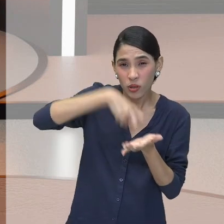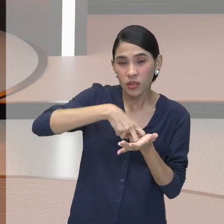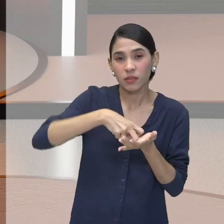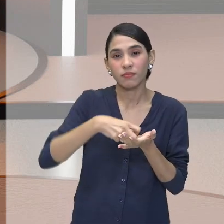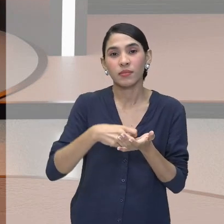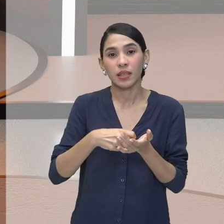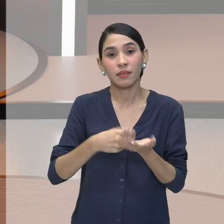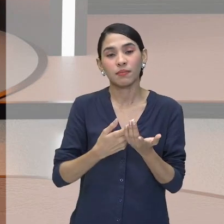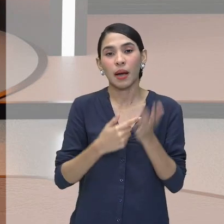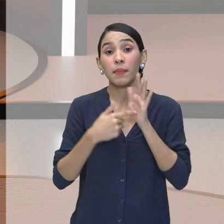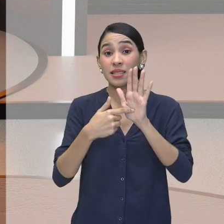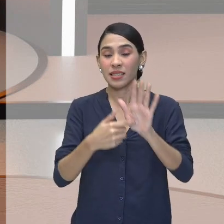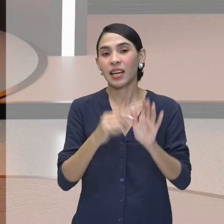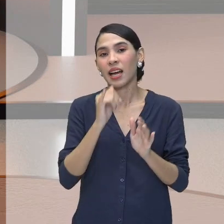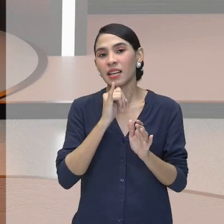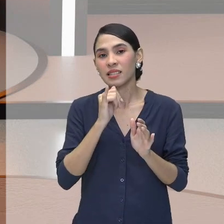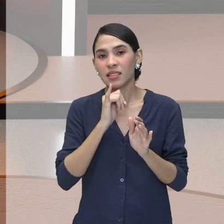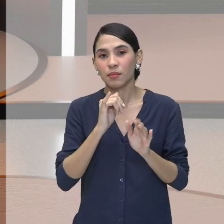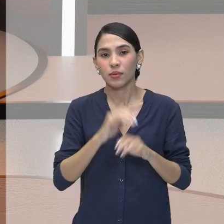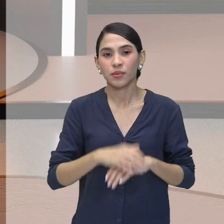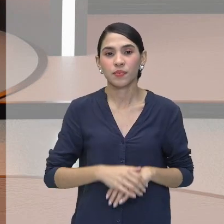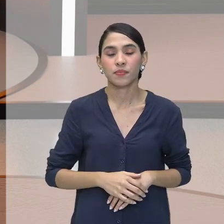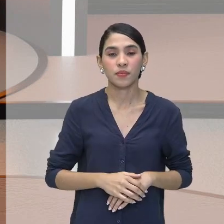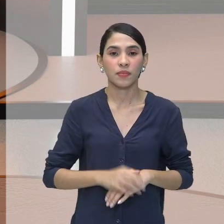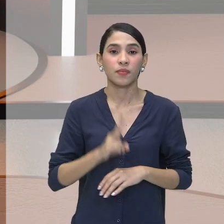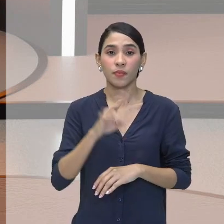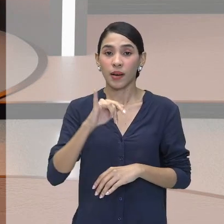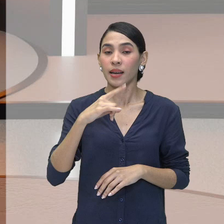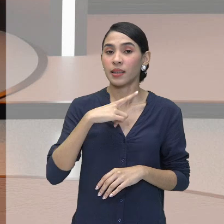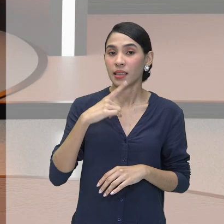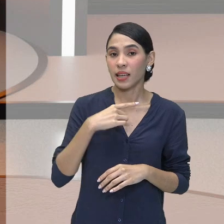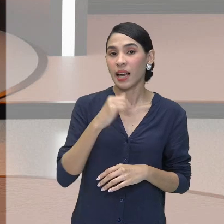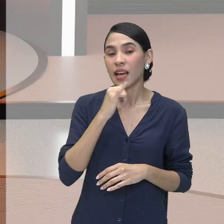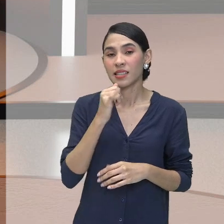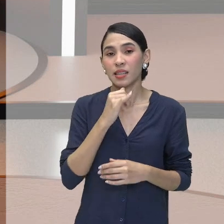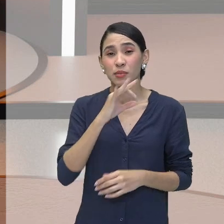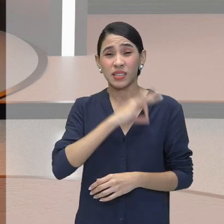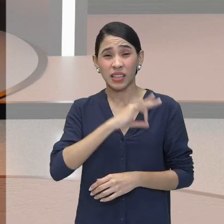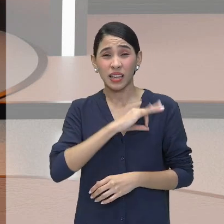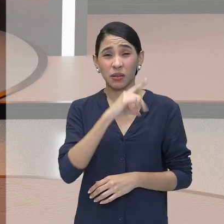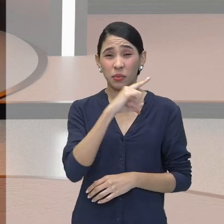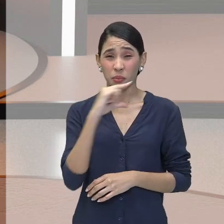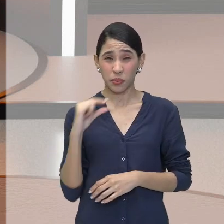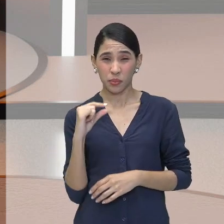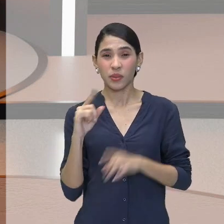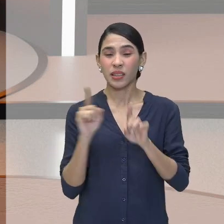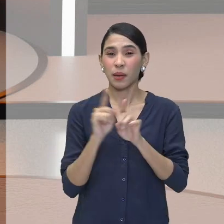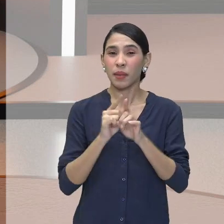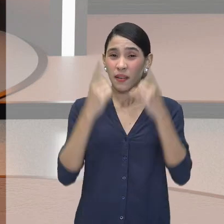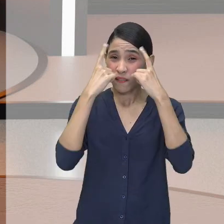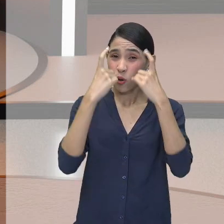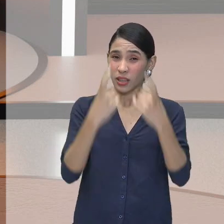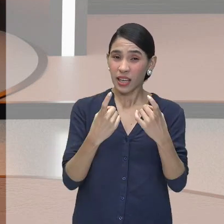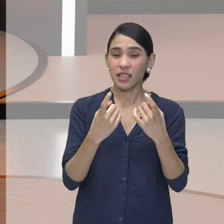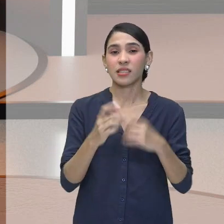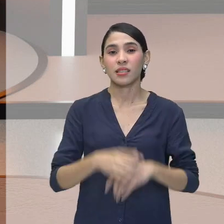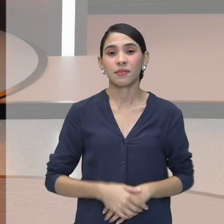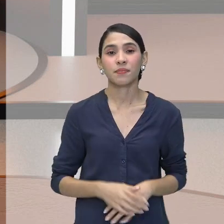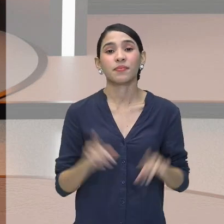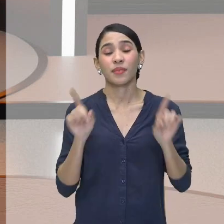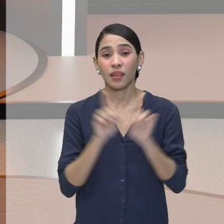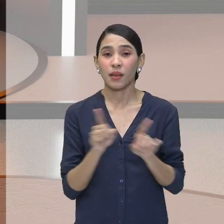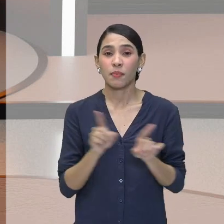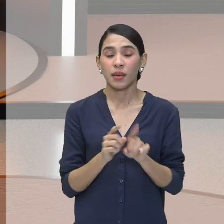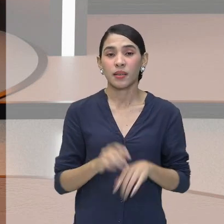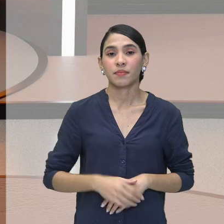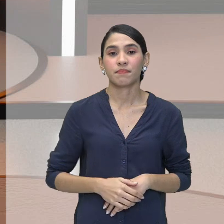os outros também, tá bom? Então nós vamos ter esses casos de baixos salários, maus tratos e ainda assim também